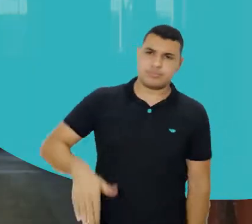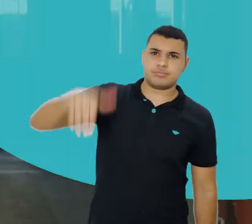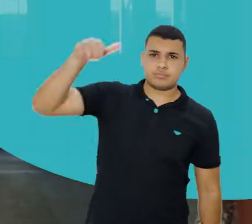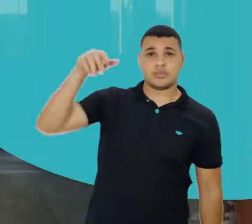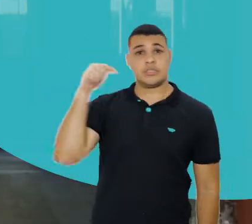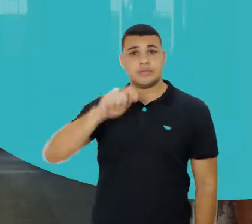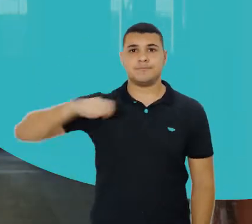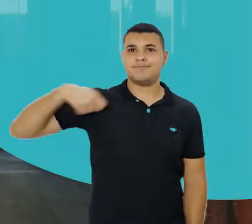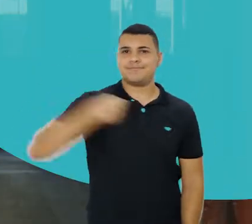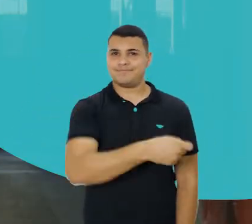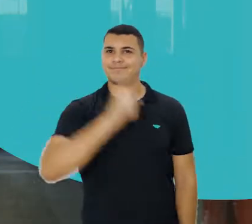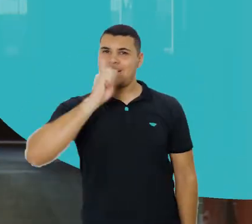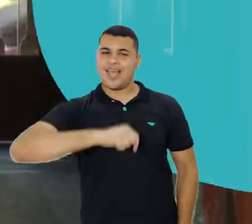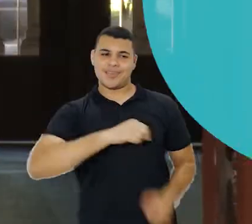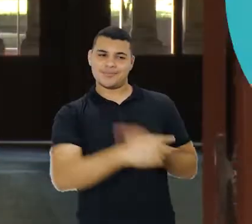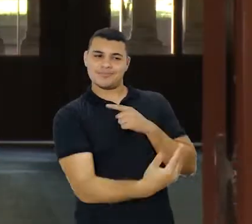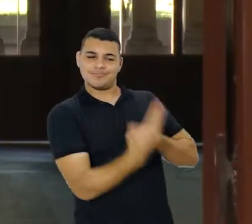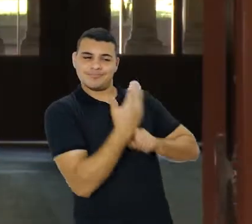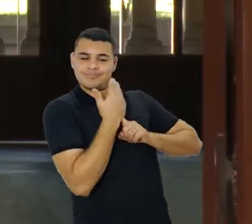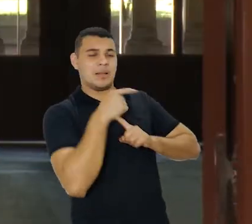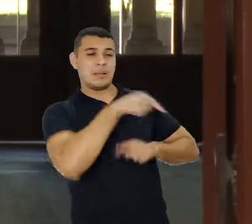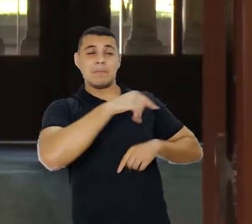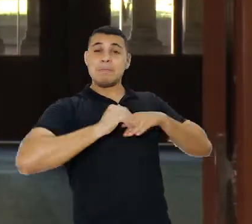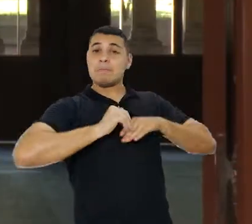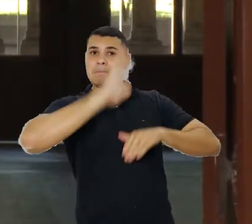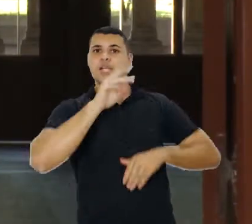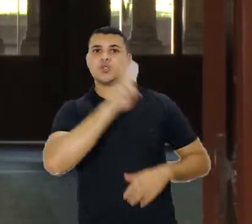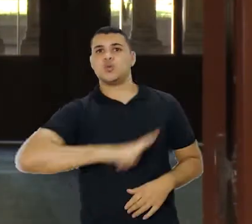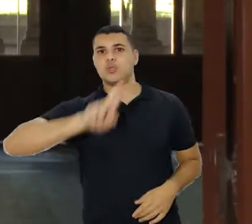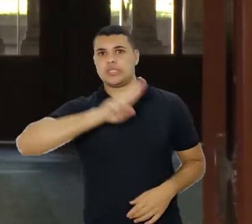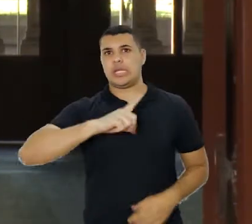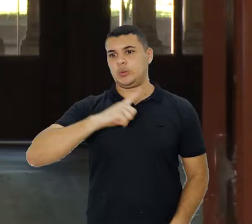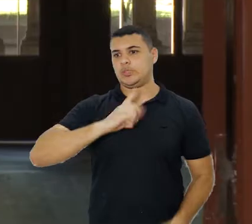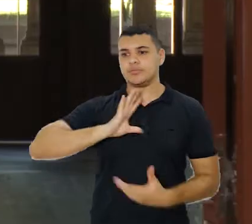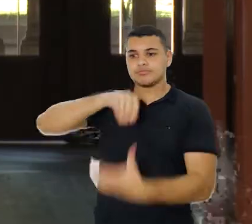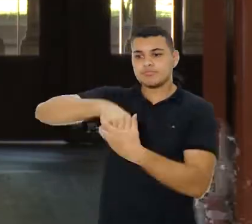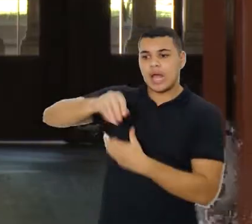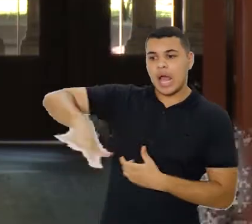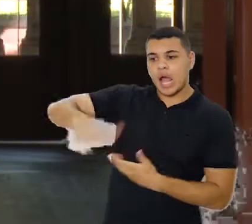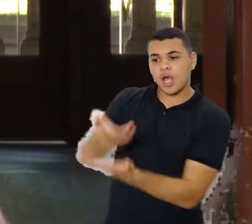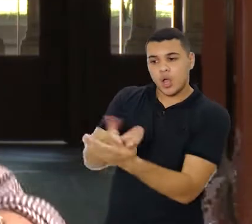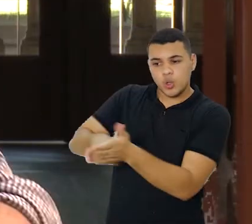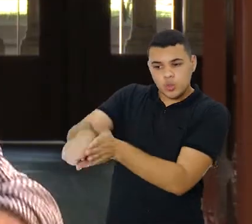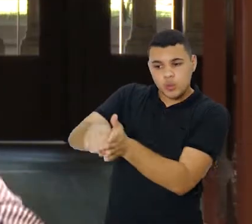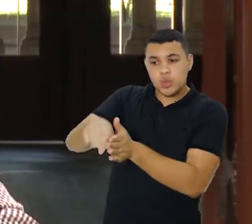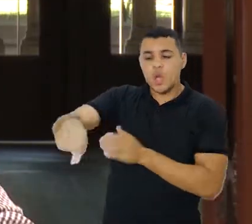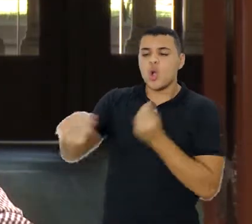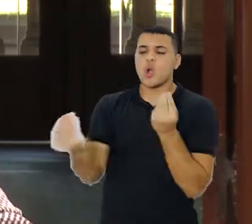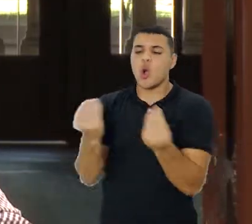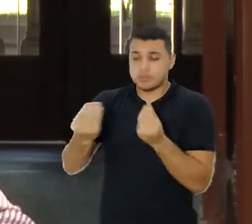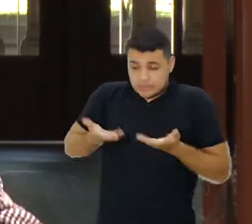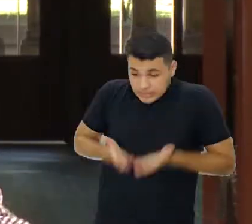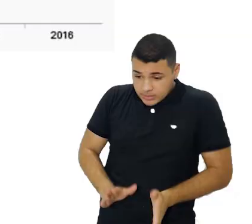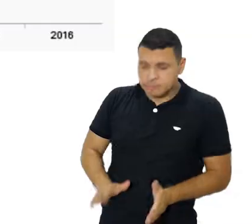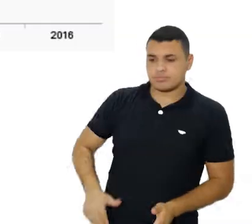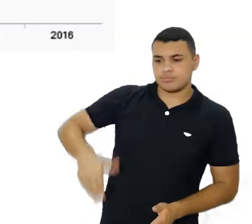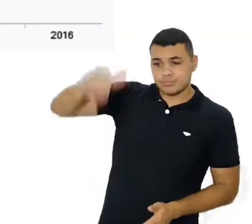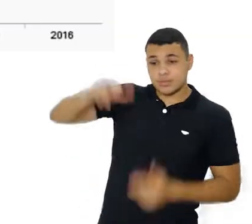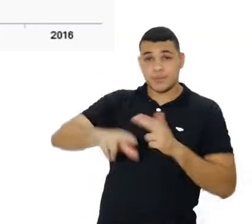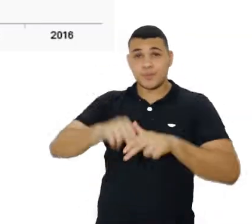nascimento, né, que esse é o indicador mais comumente utilizado, tá, a expectativa de vida ao